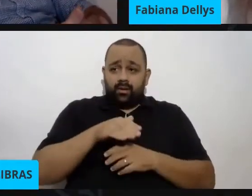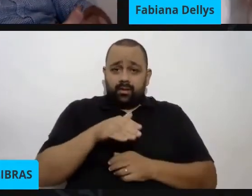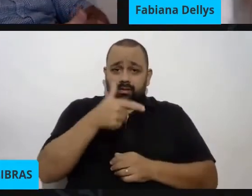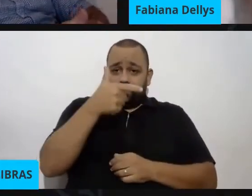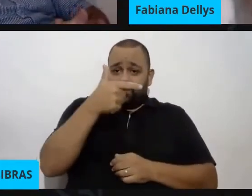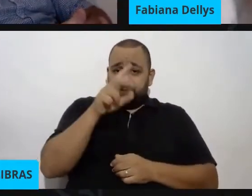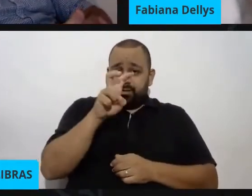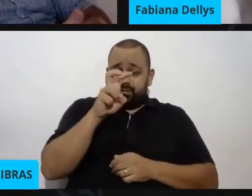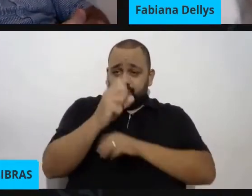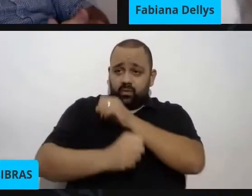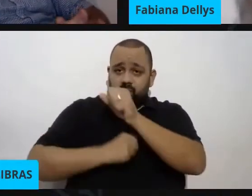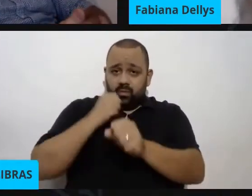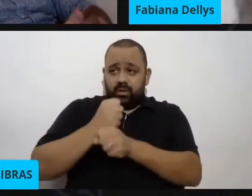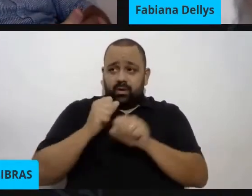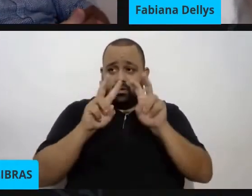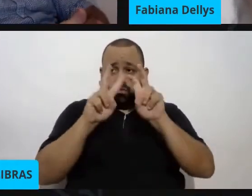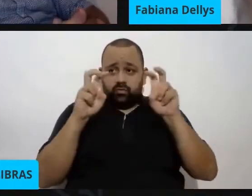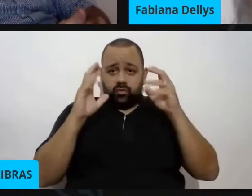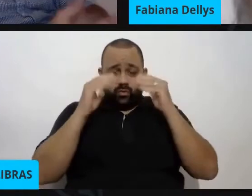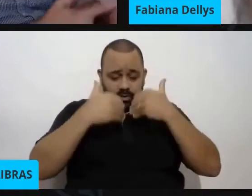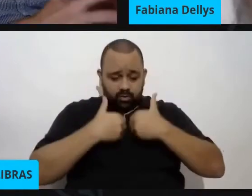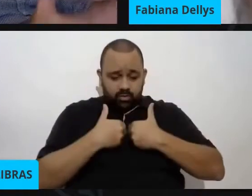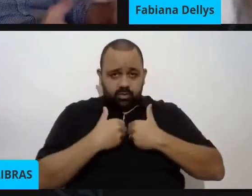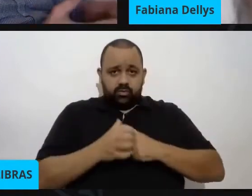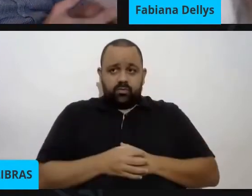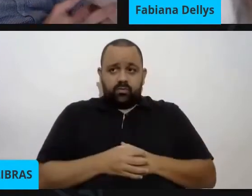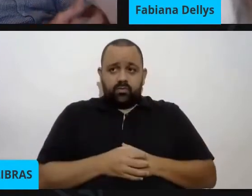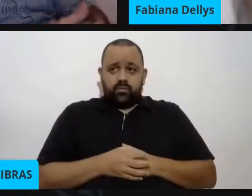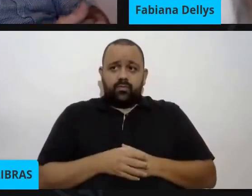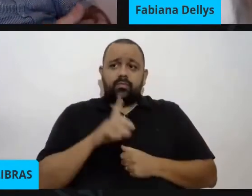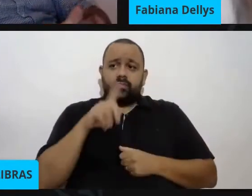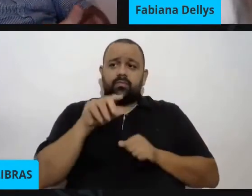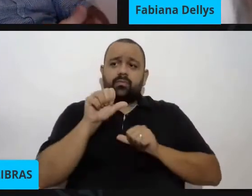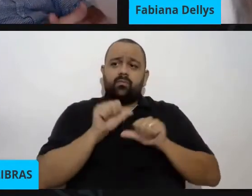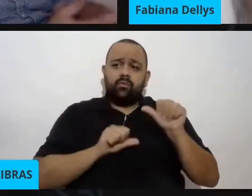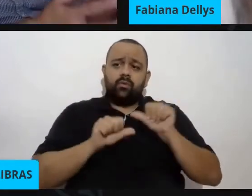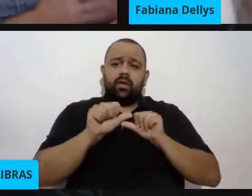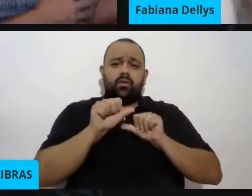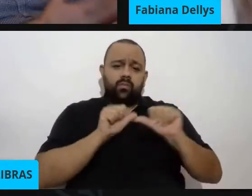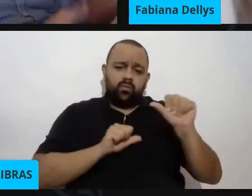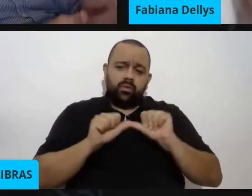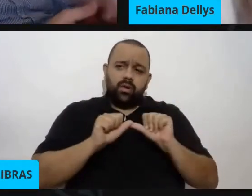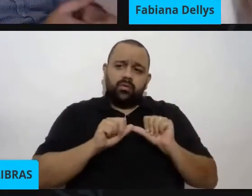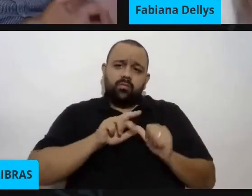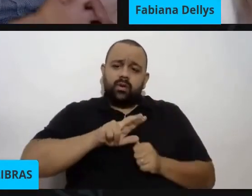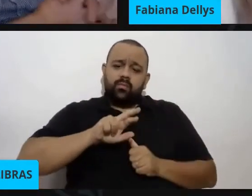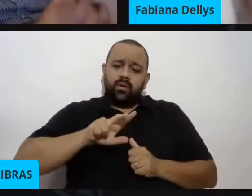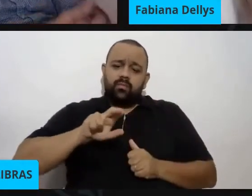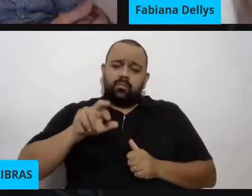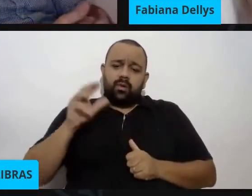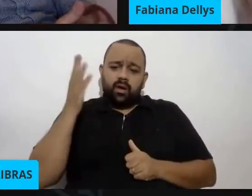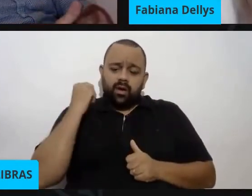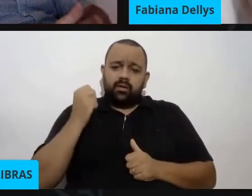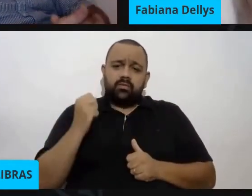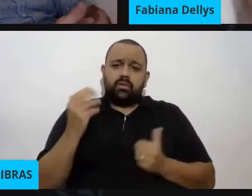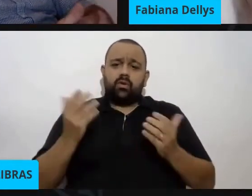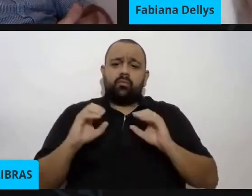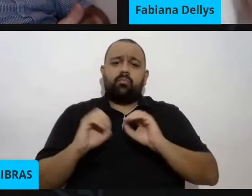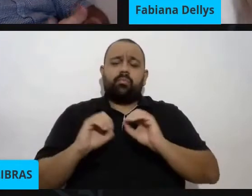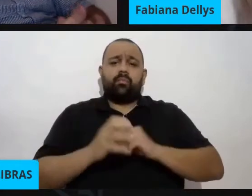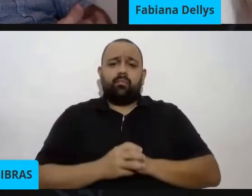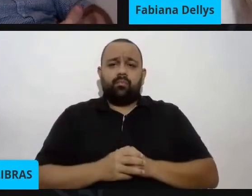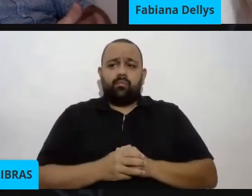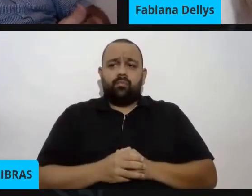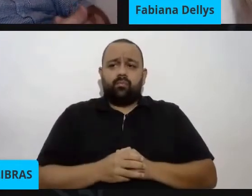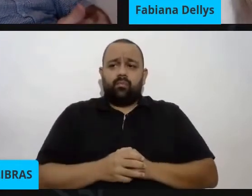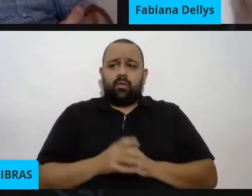anos, trabalhando com crianças com autismo, que as coisas foram mudando de tal forma que coisas que valiam antes não valem mais, né? E agora é